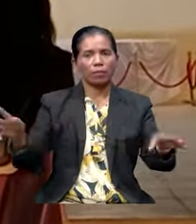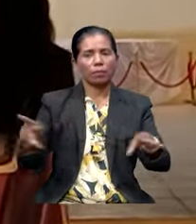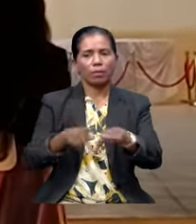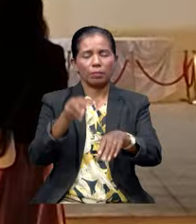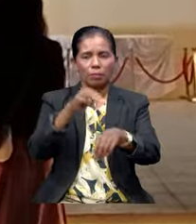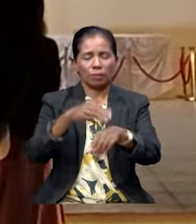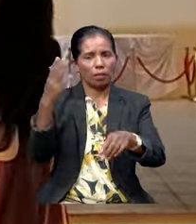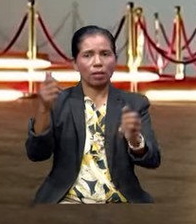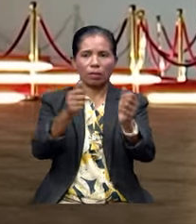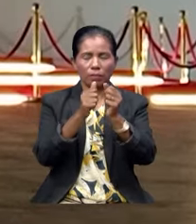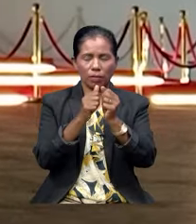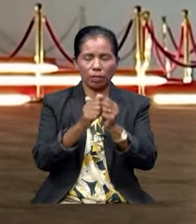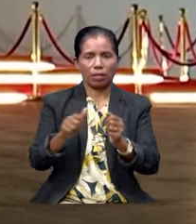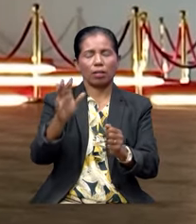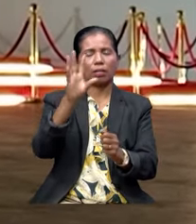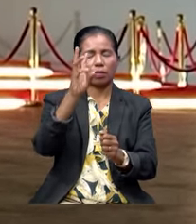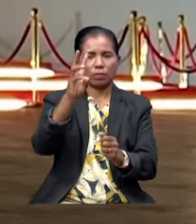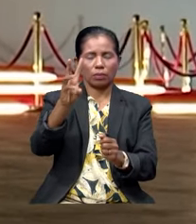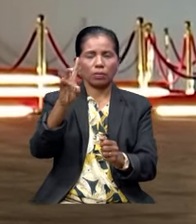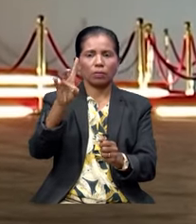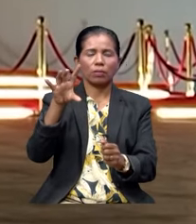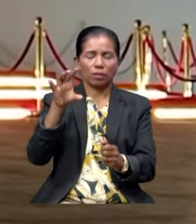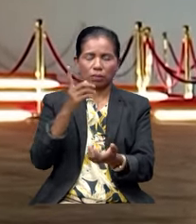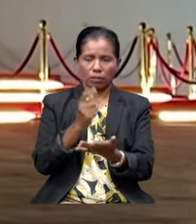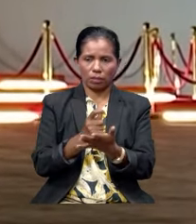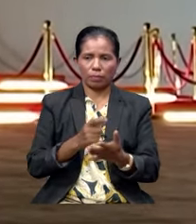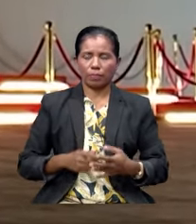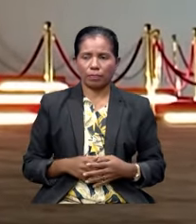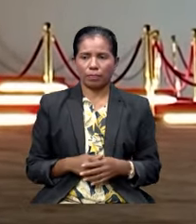misa solene ne hamutu krihun atu situliu Agustino da Costa Romalo Neves ZMN